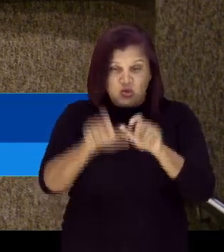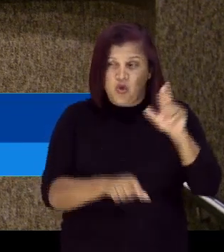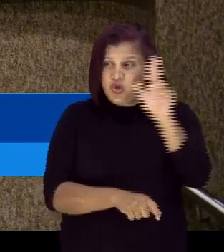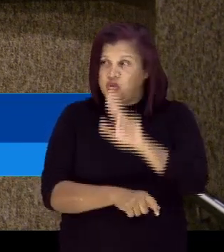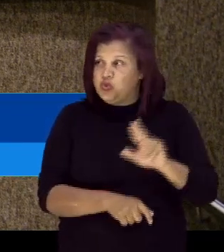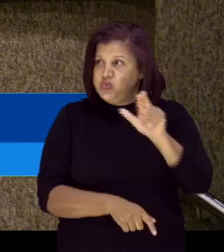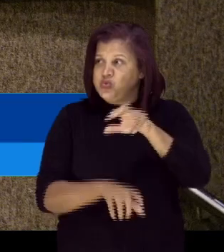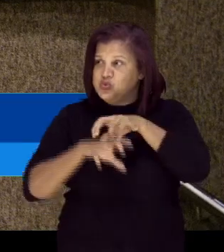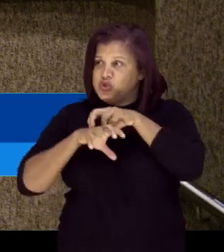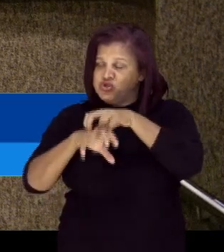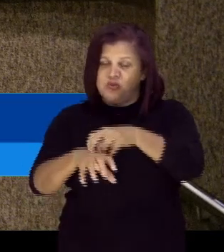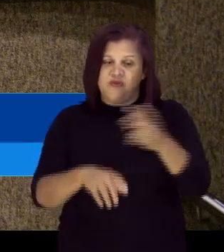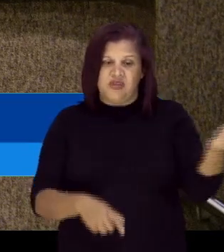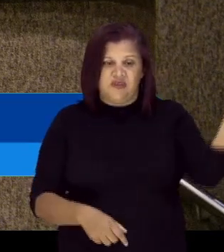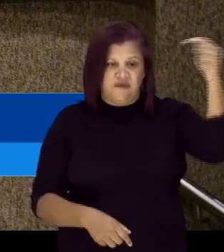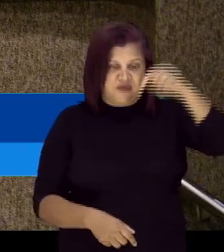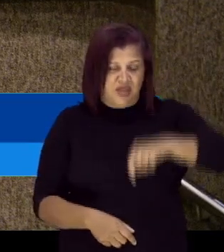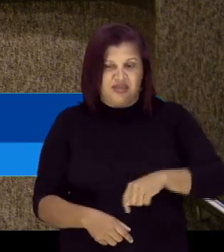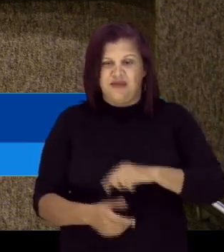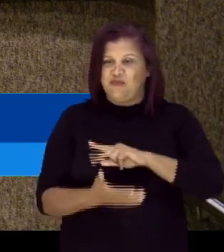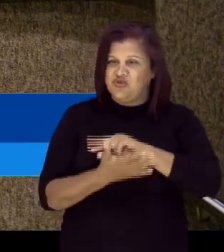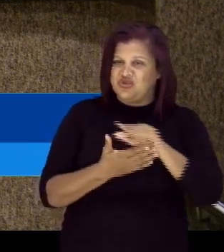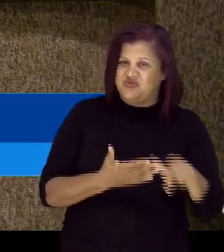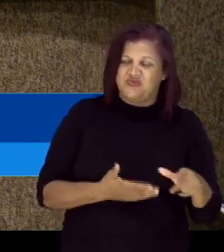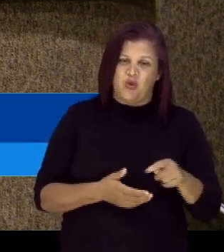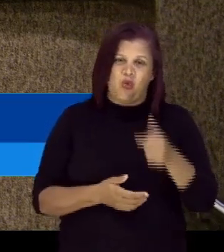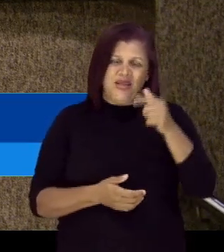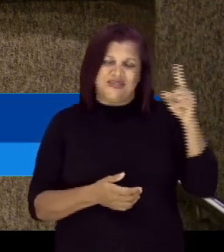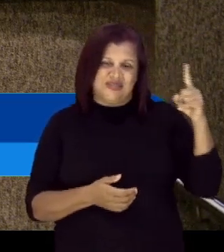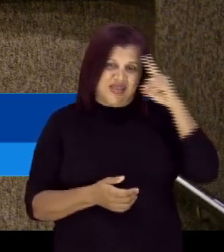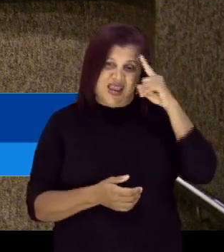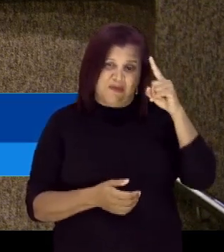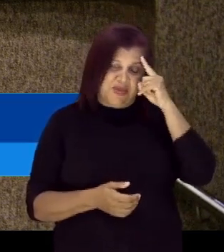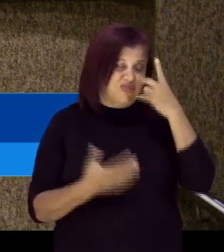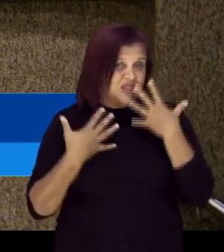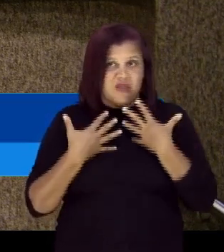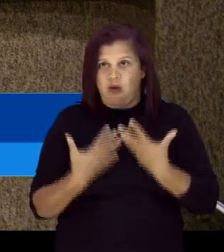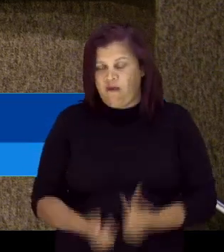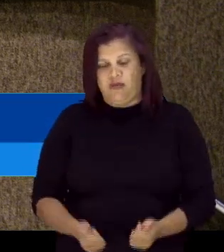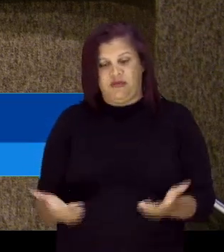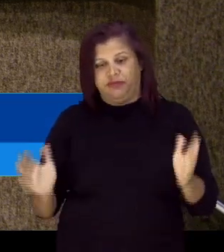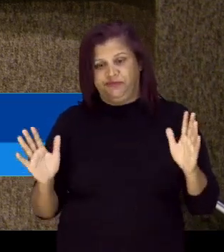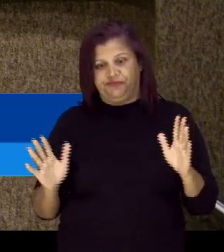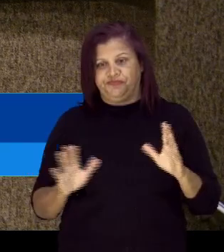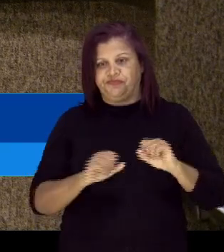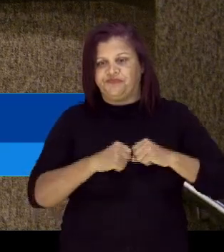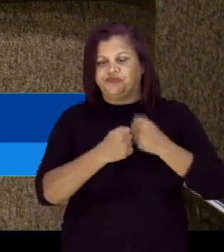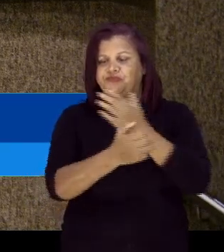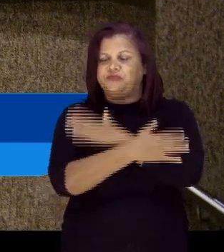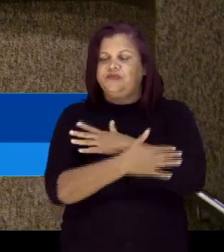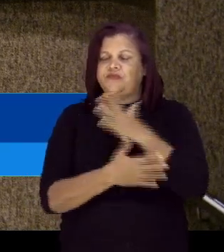do transporte para ter que vir aqui, muitas vezes quase que diariamente, já não aguentam mais. Forte abraço e muito obrigado.